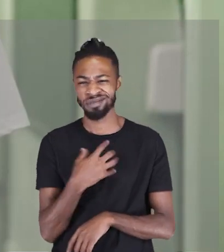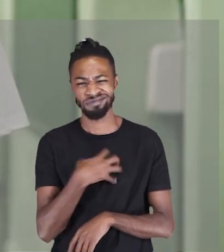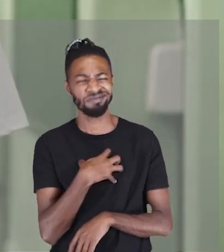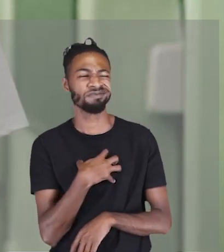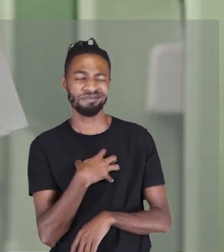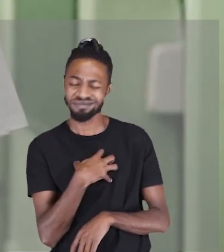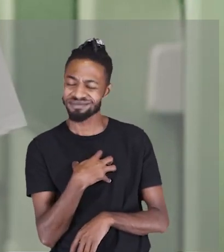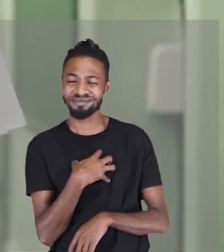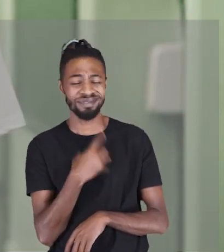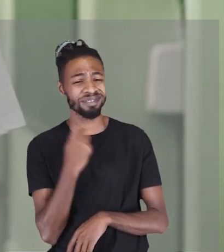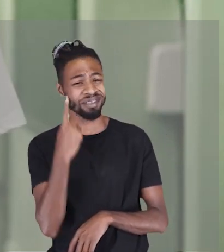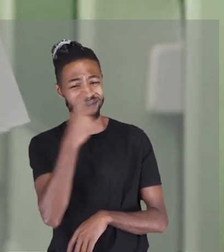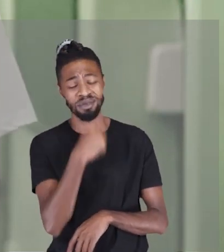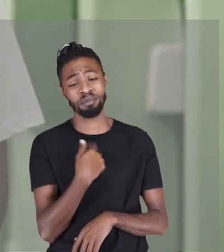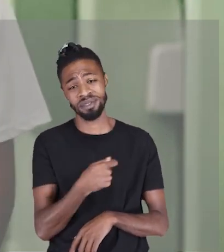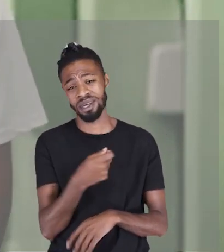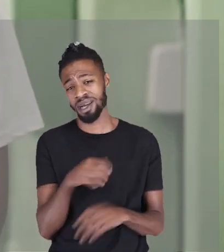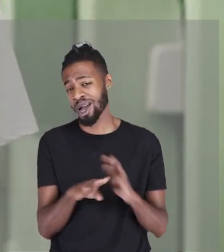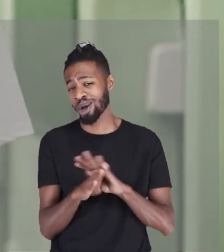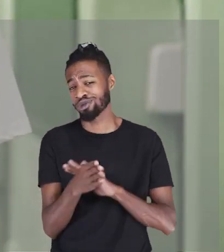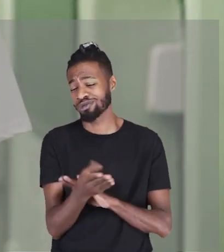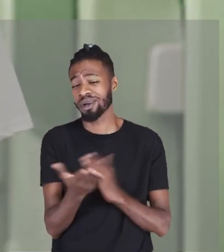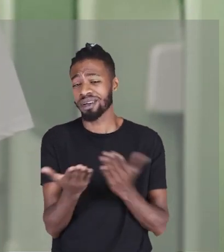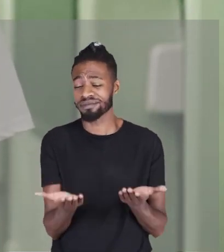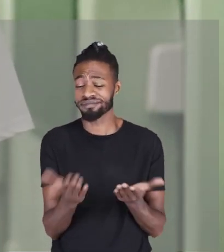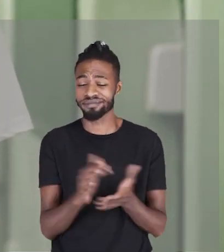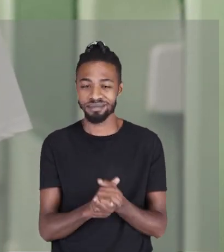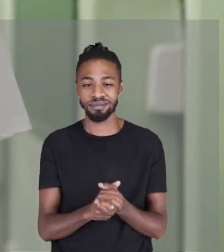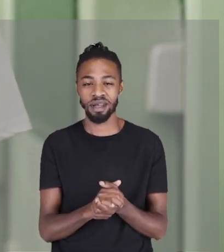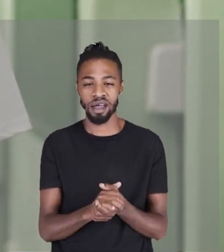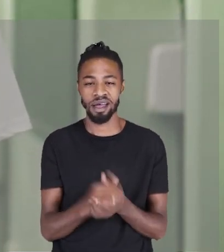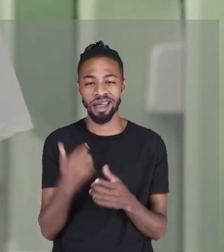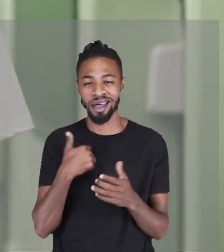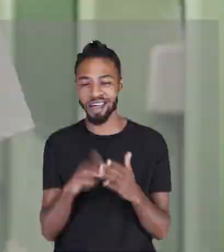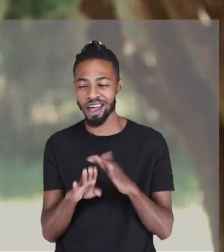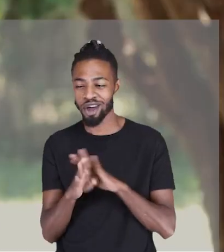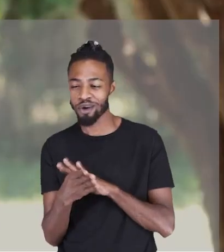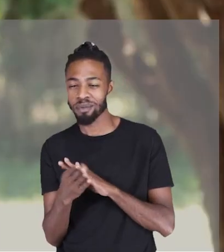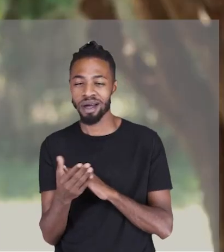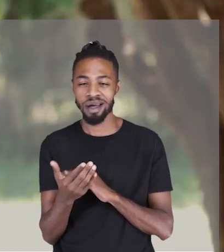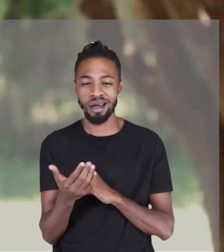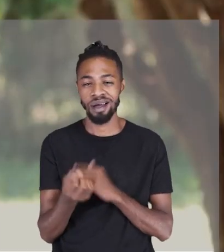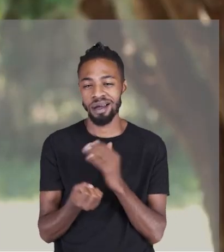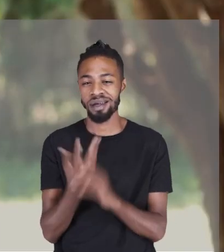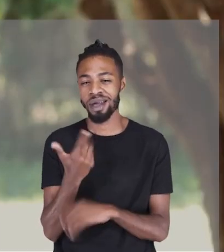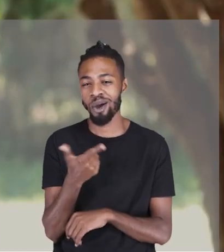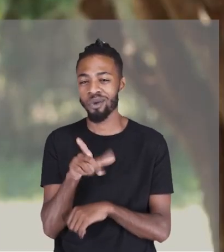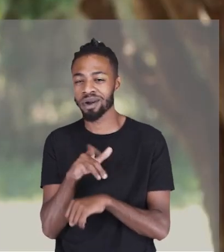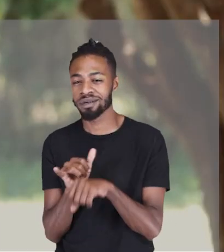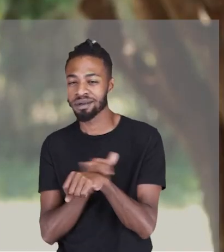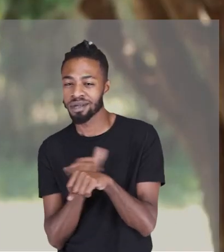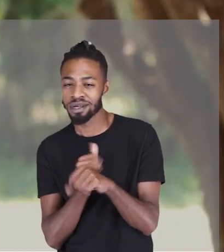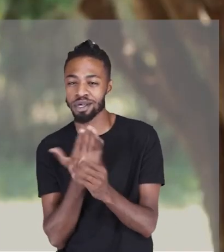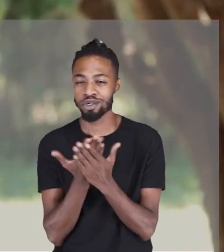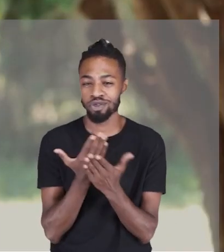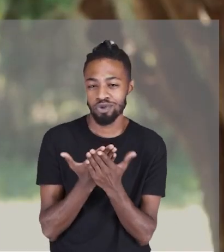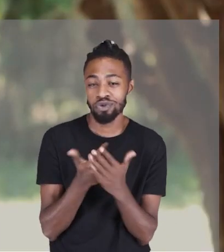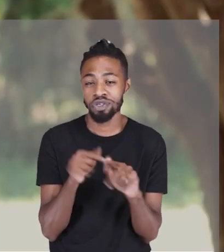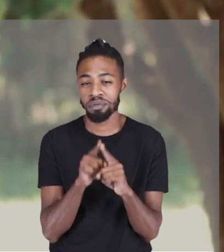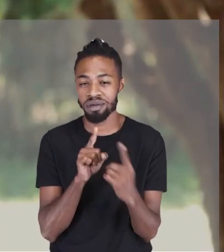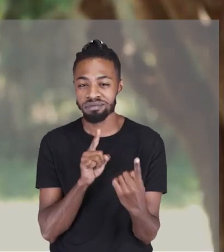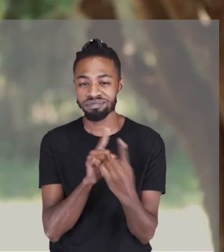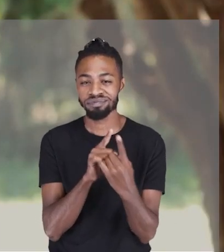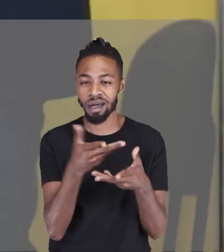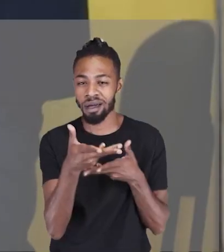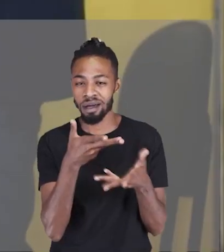gente não lida muito bem com isso. Mas só vai tentando se acostumar até não onde dá. Então, os alunos já se acostumam a desenvolver outras